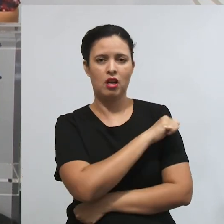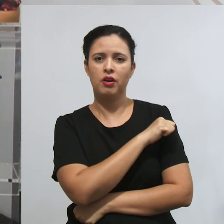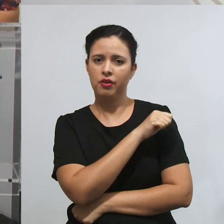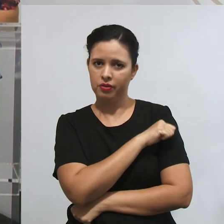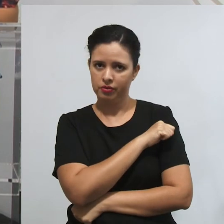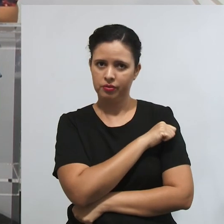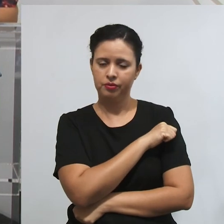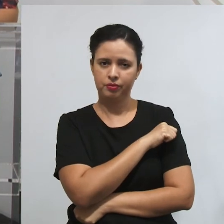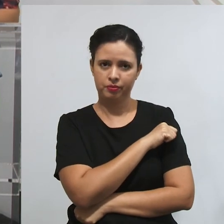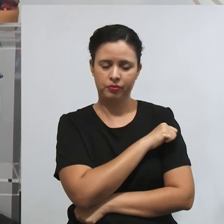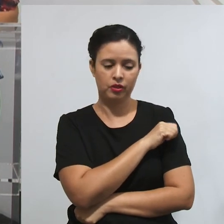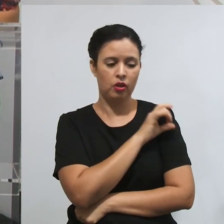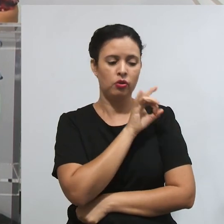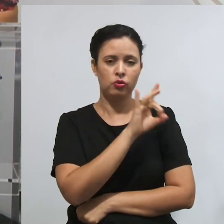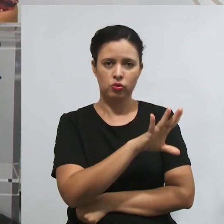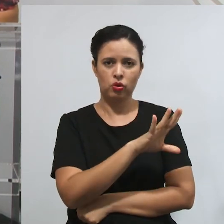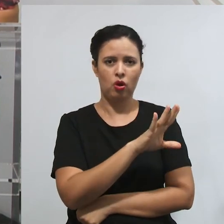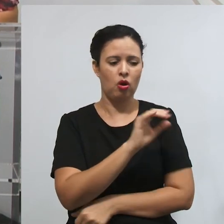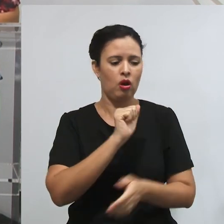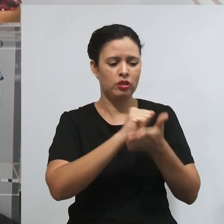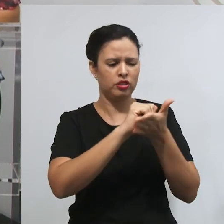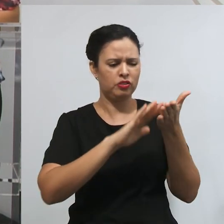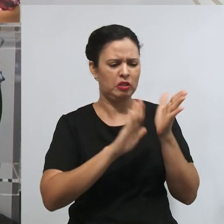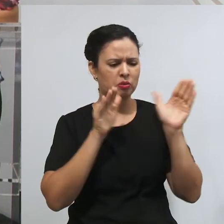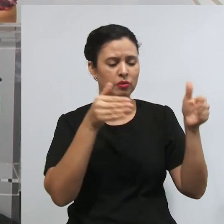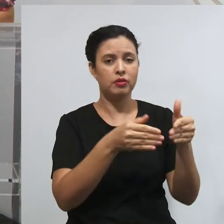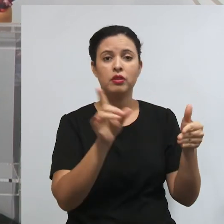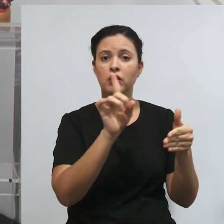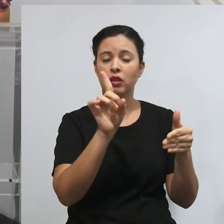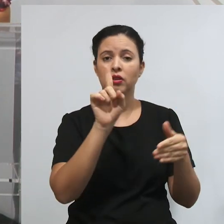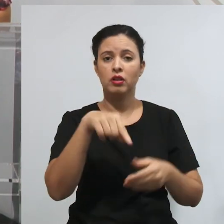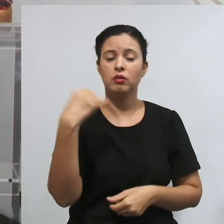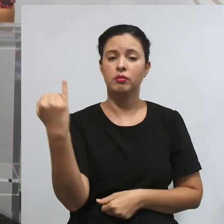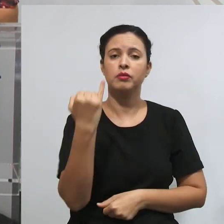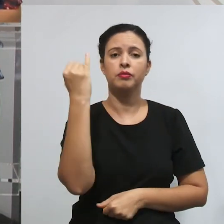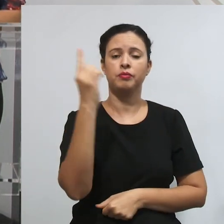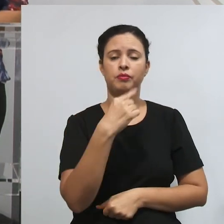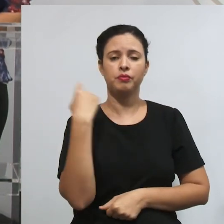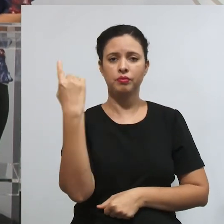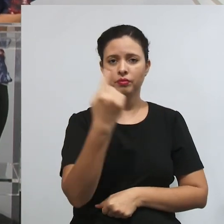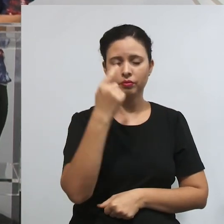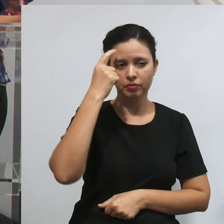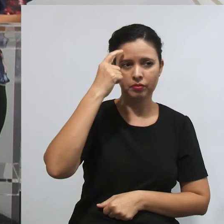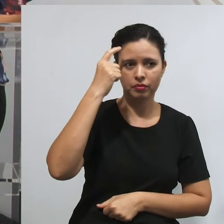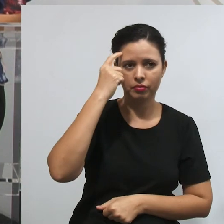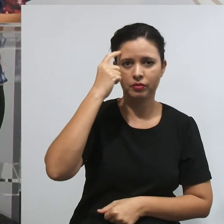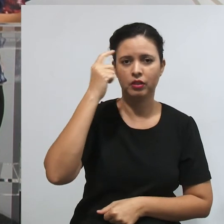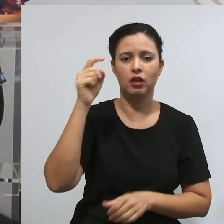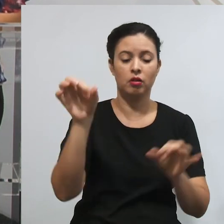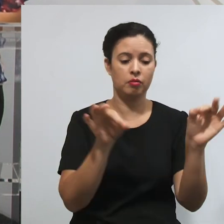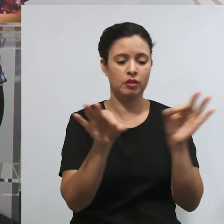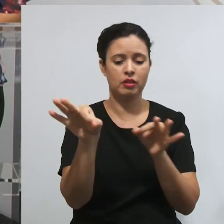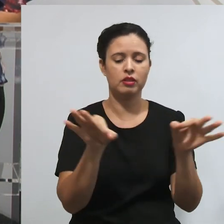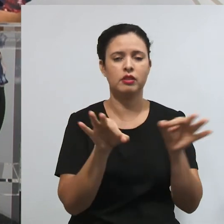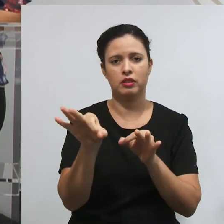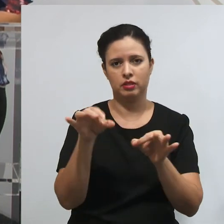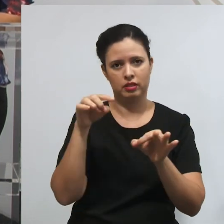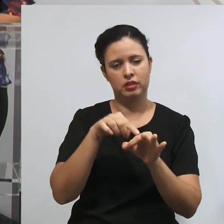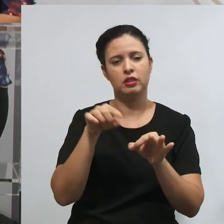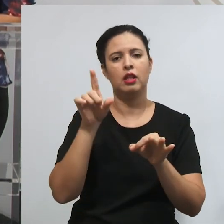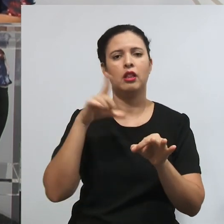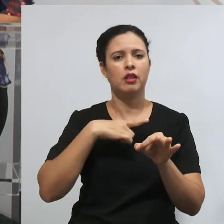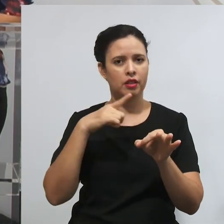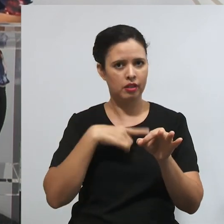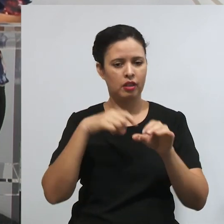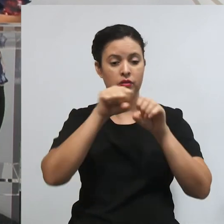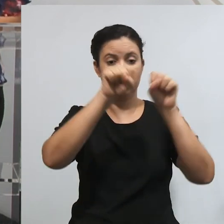aquele desenvolvimento daquela atividade. Por isso que é importante a gente compreender que esse planejamento, ele tem uma